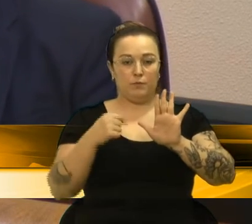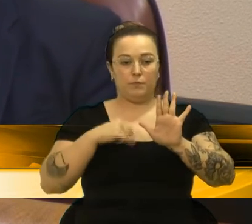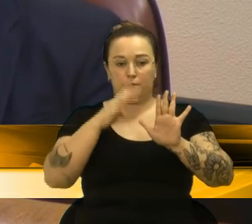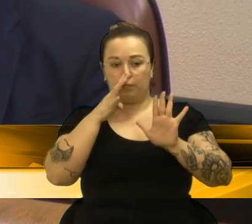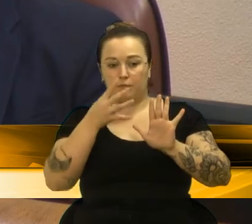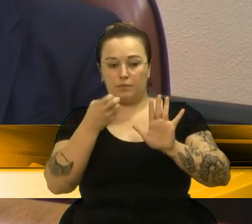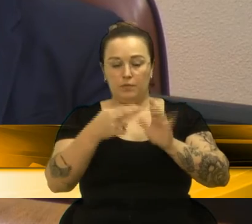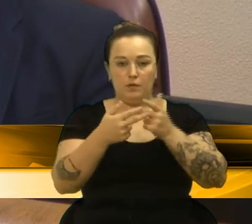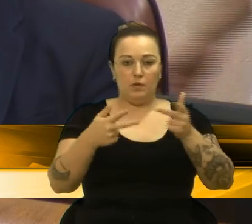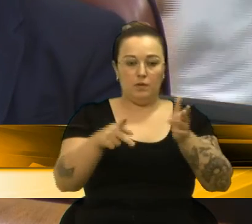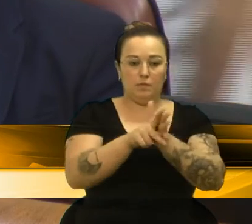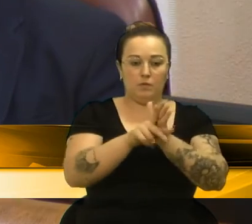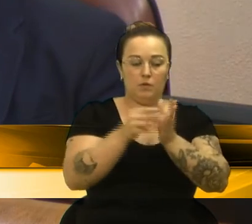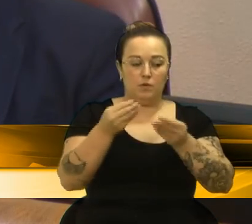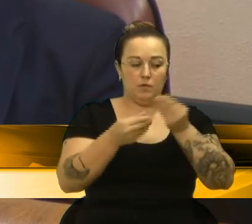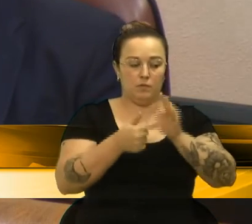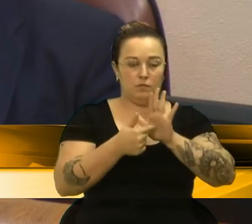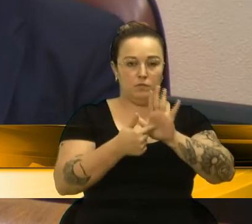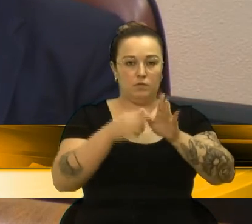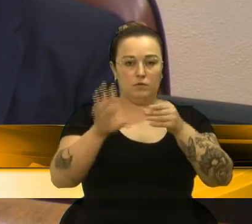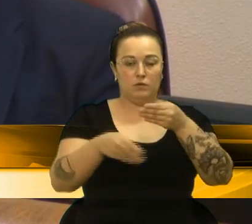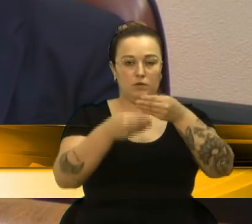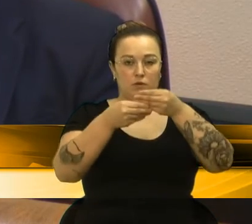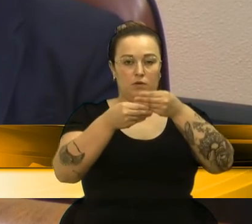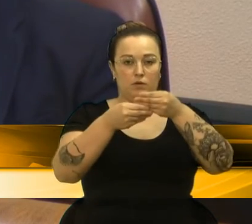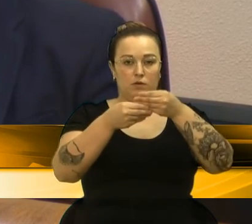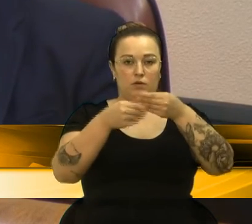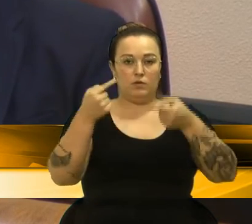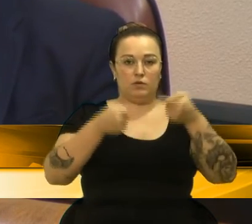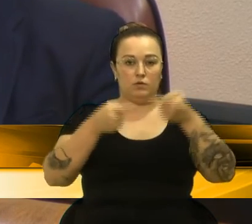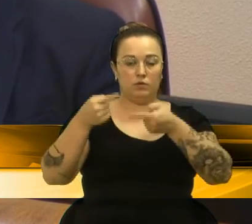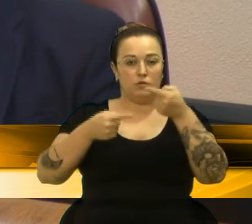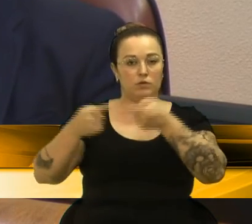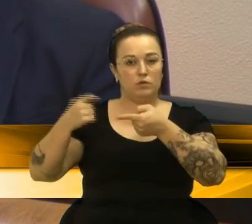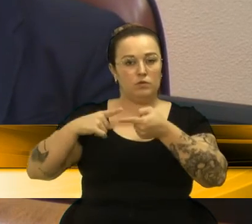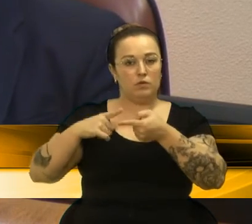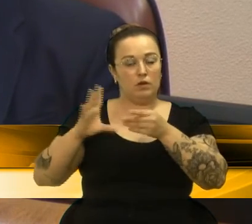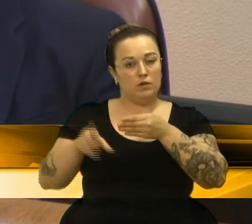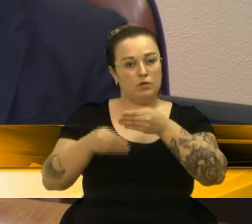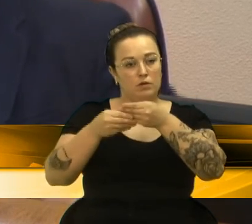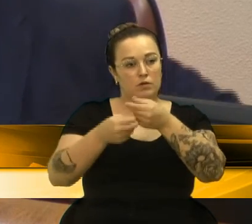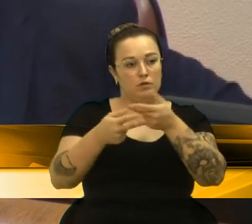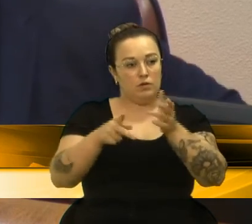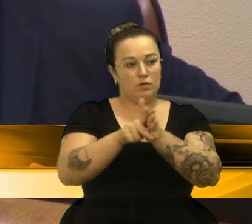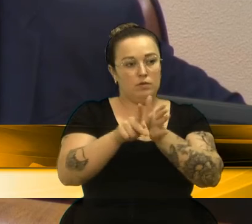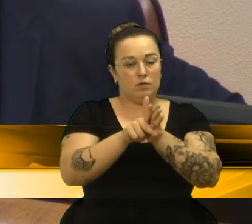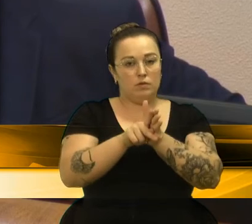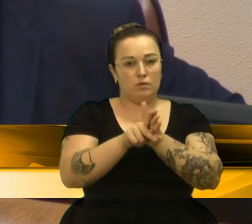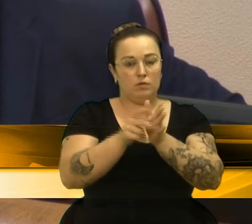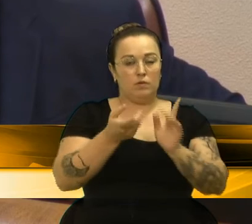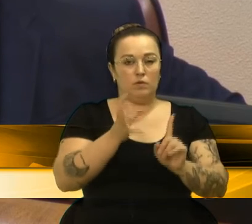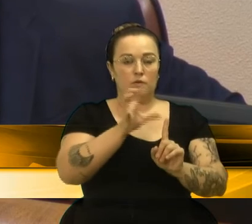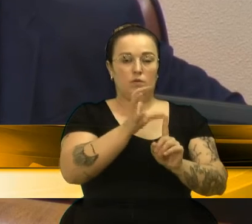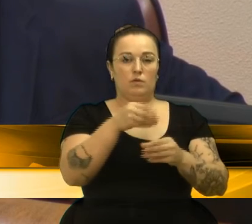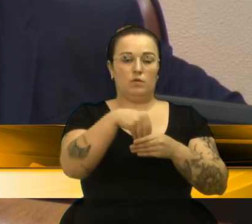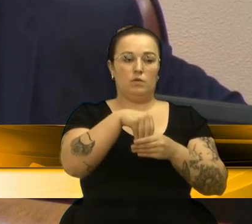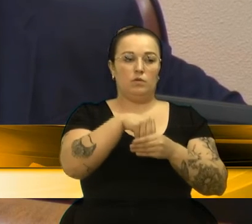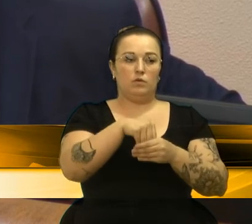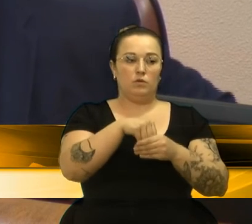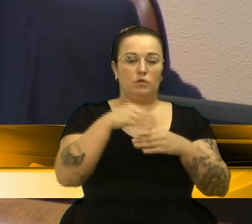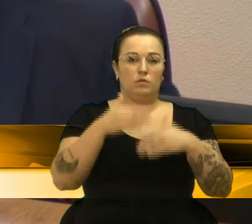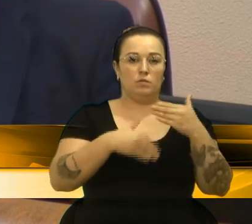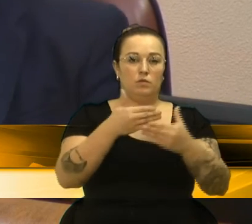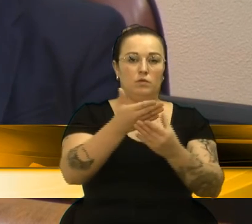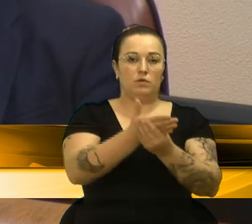se demonstrará, os fatos contidos na denúncia são improcedentes, não tendo o denunciado infringindo qualquer disposição contida no Decreto-Lei